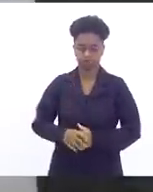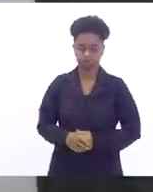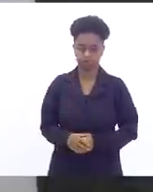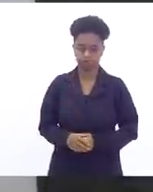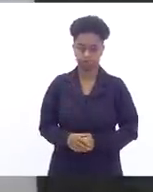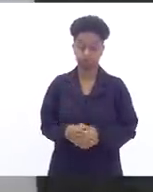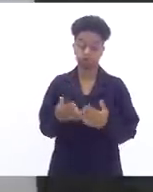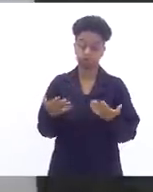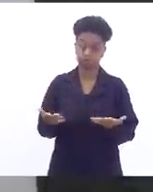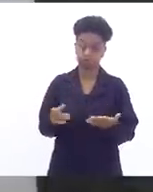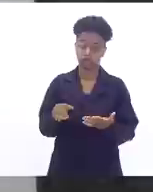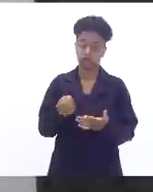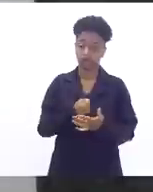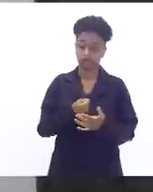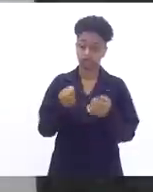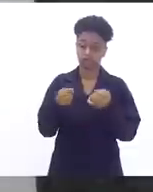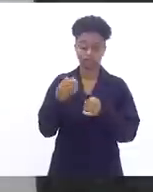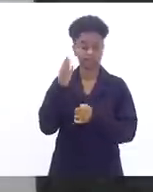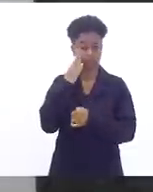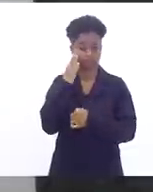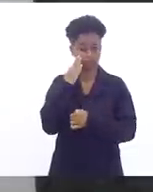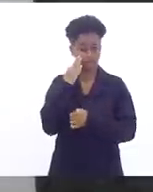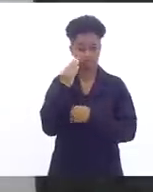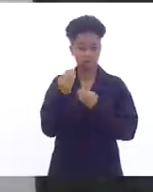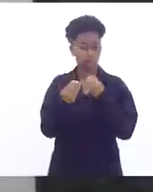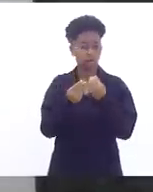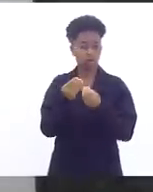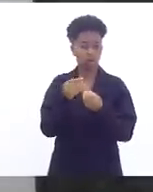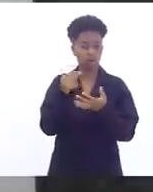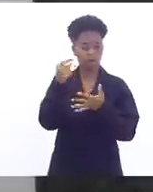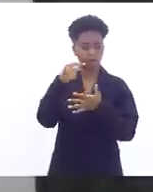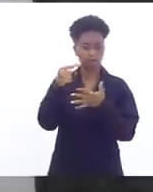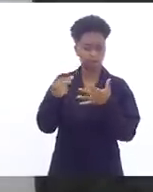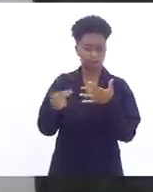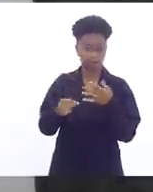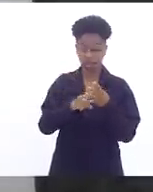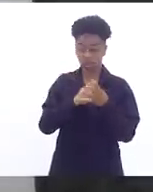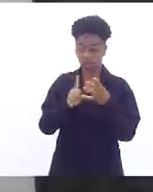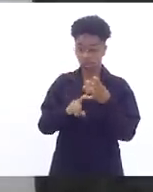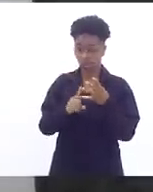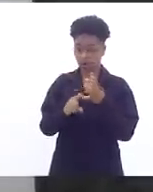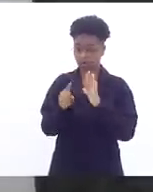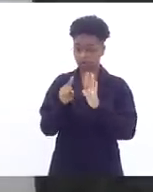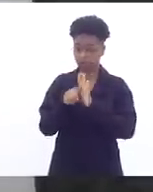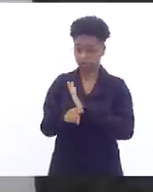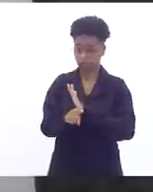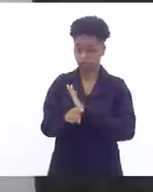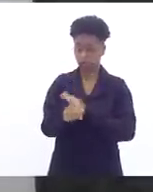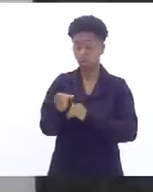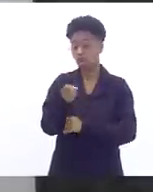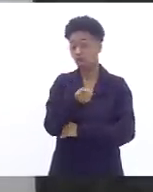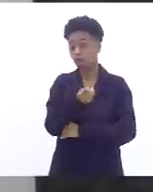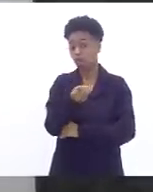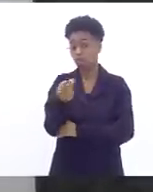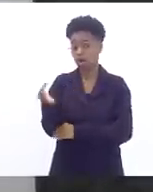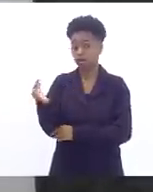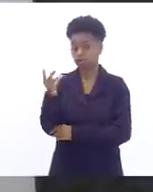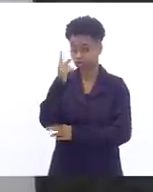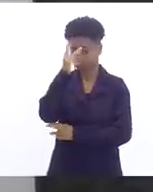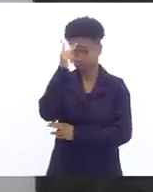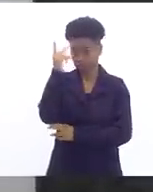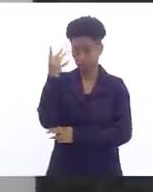acho que tem uma ideia da dimensão a quarta pergunta seria quantos pensionistas